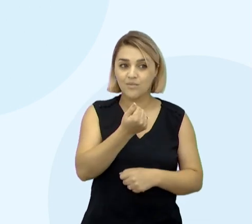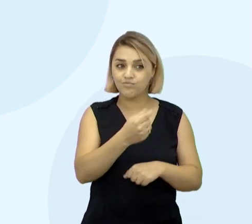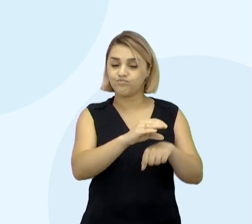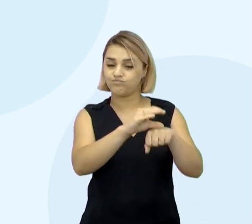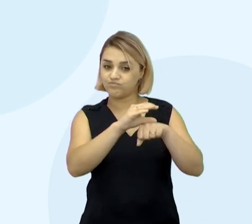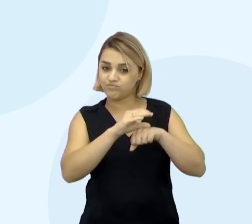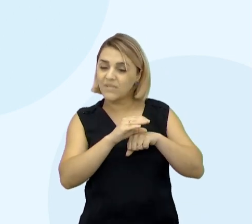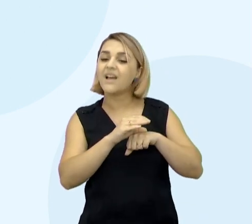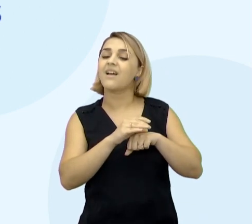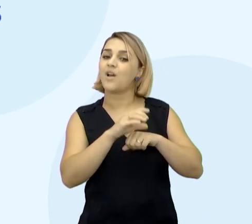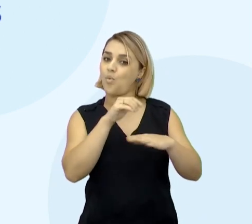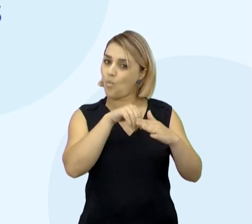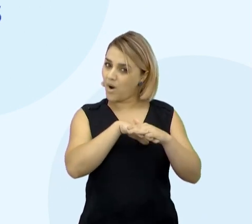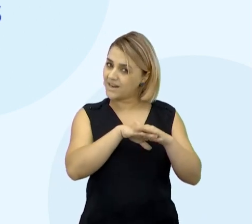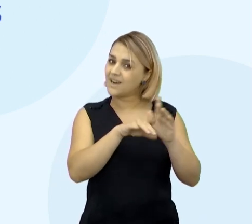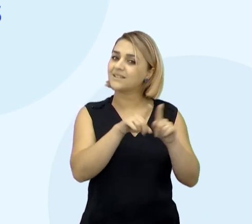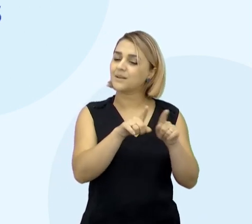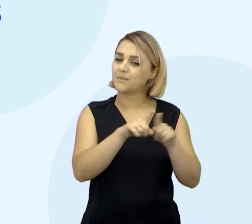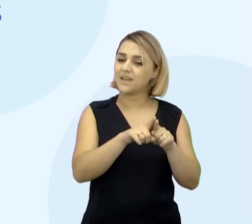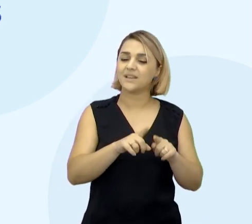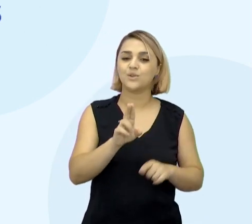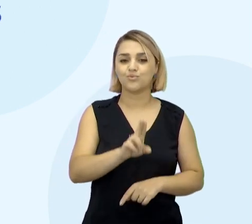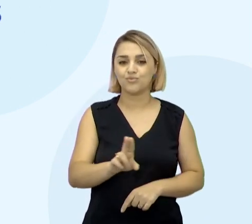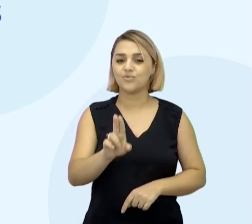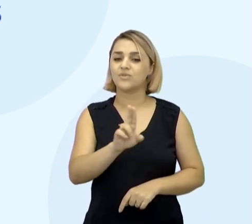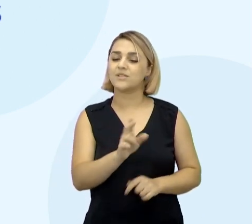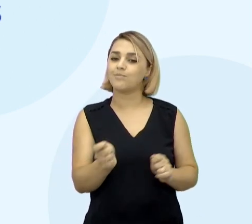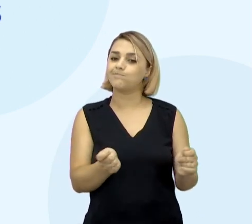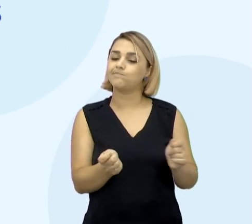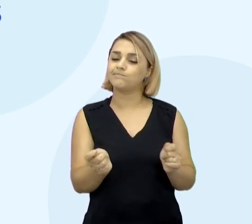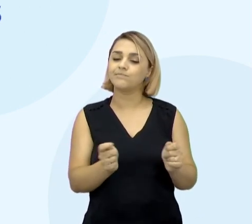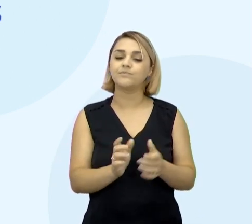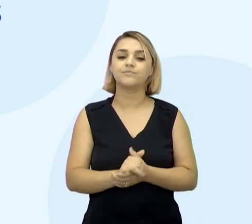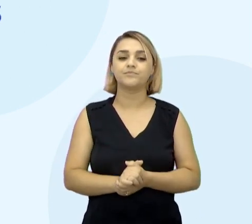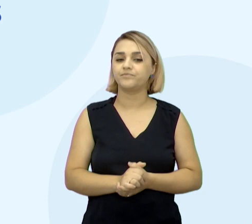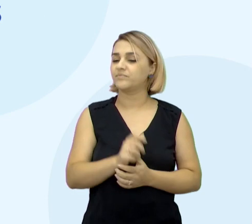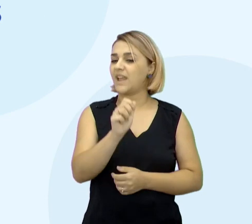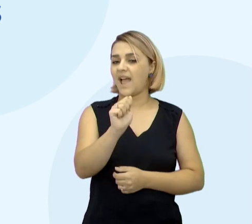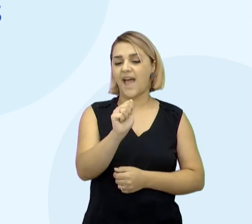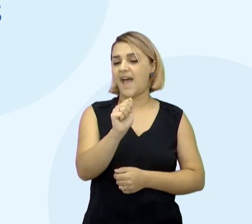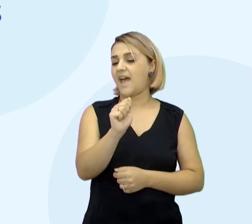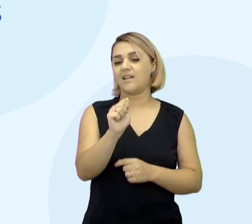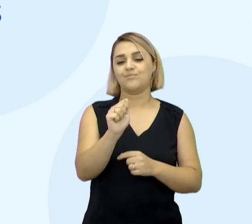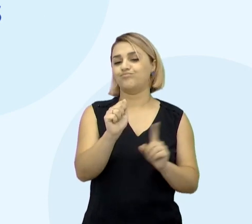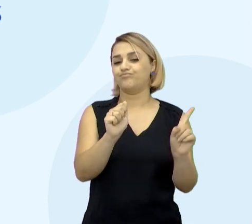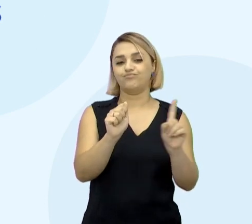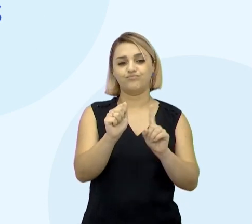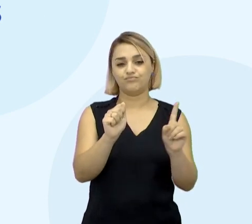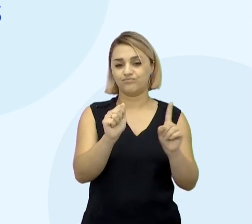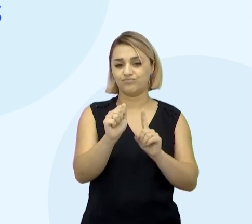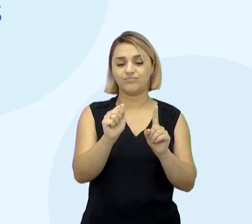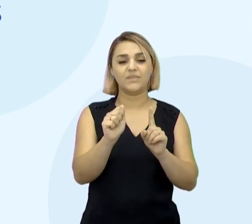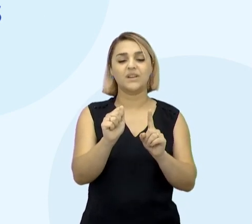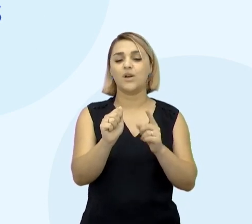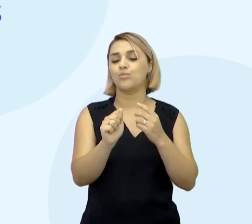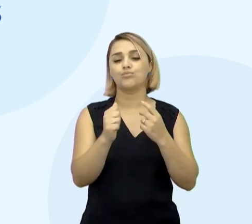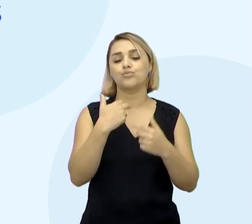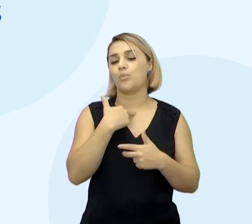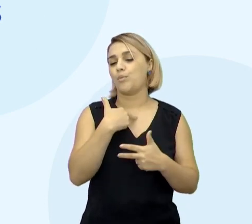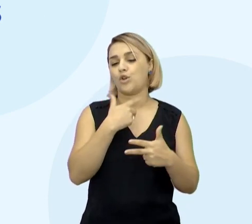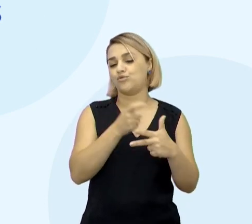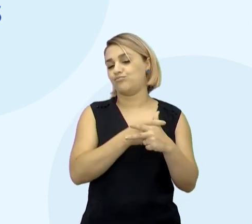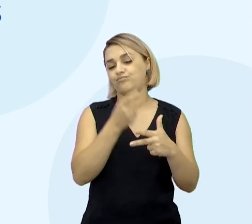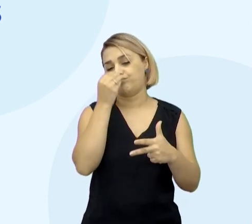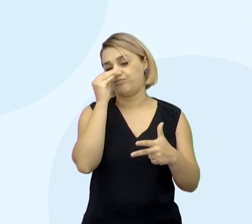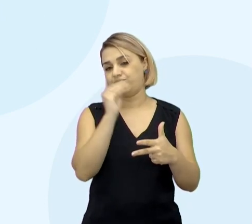dinheiro guardarem uma poupança? Então, a gente viu que a A não, né, porque ele não pode ignorar a dívida, a B também não,